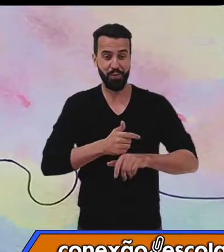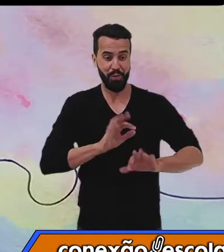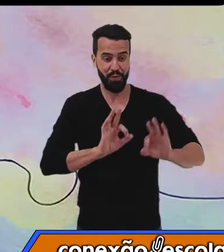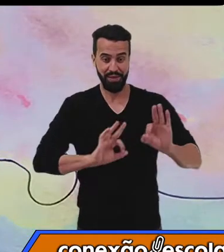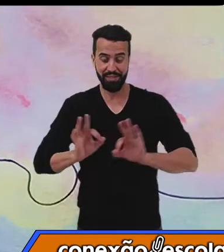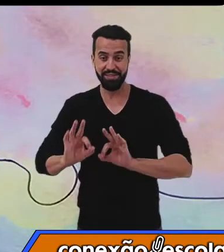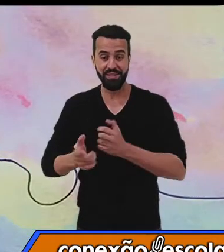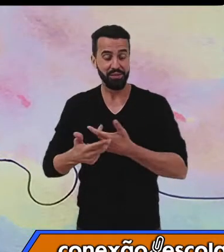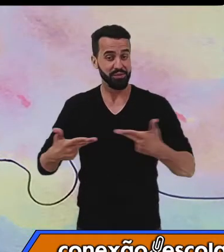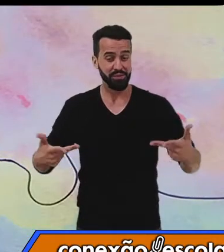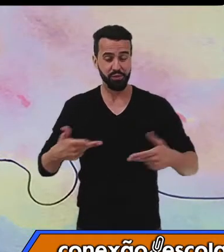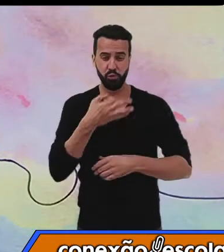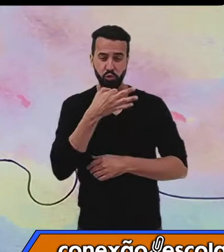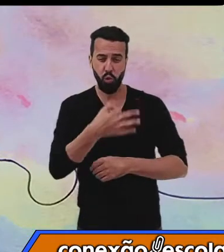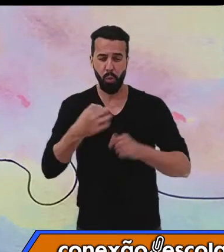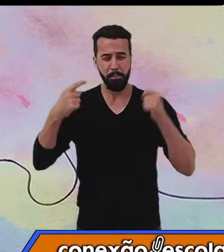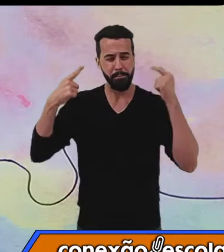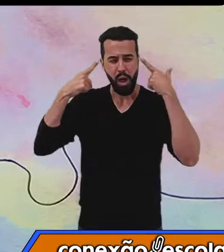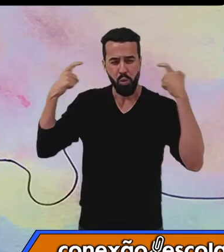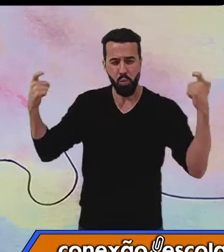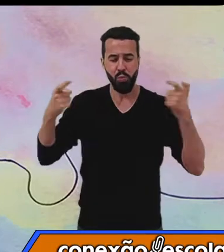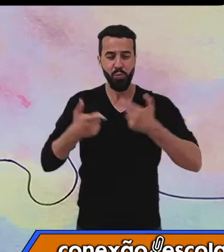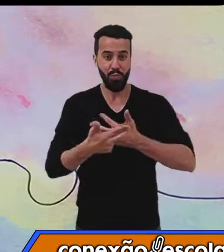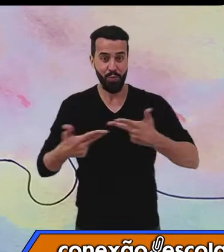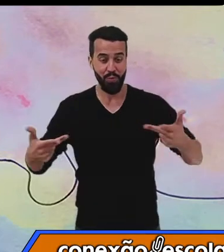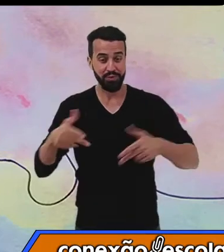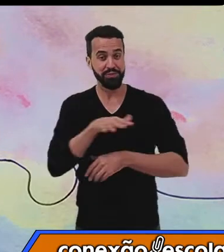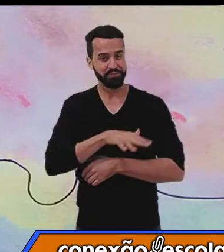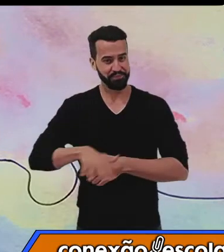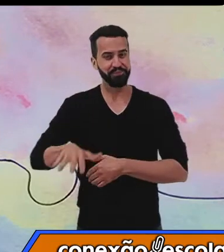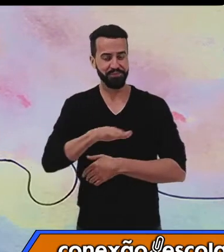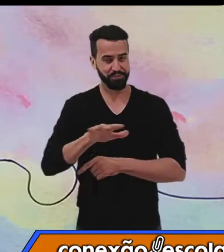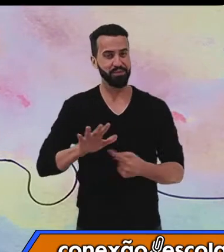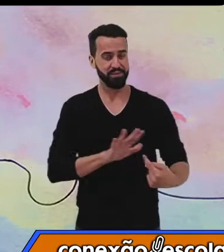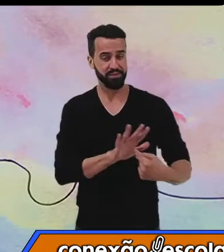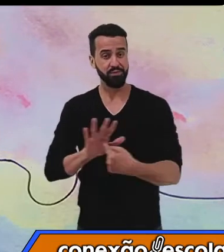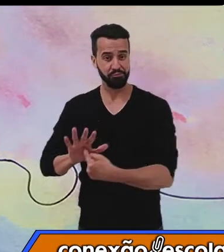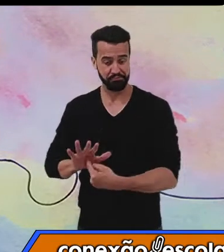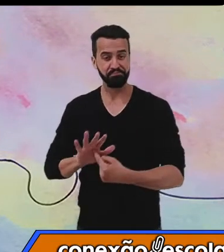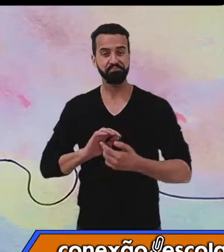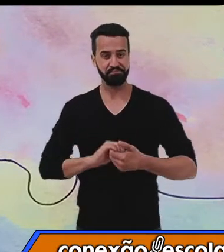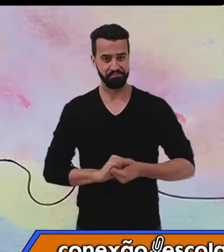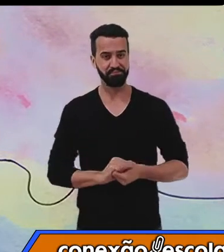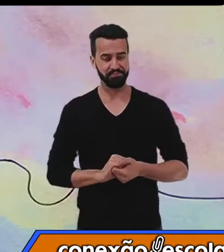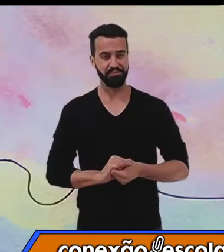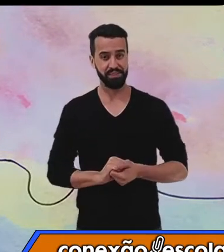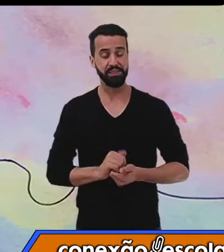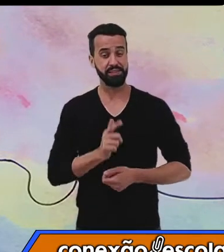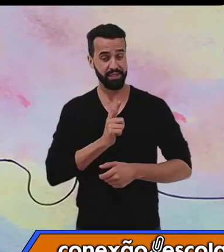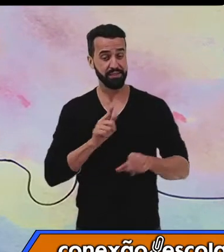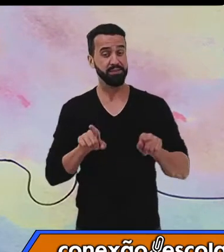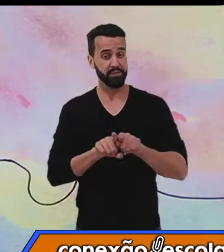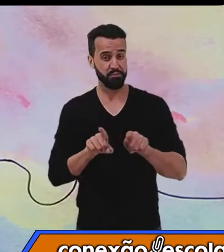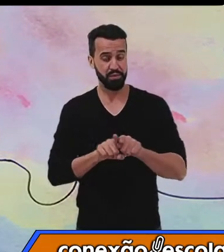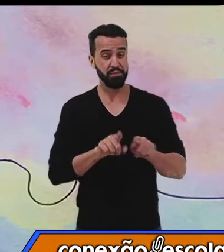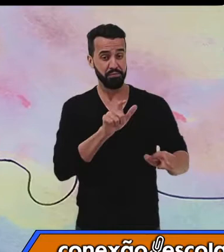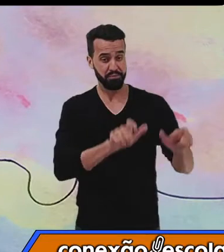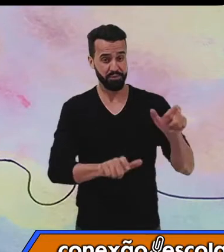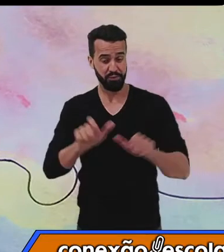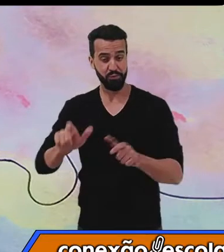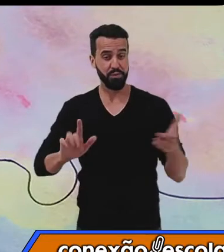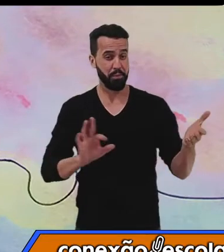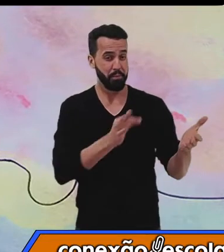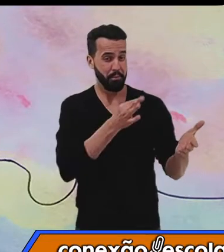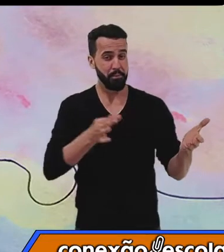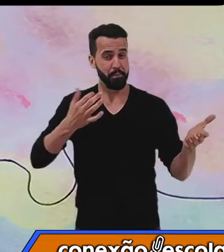faz funcionar os ruídos e os sons de um espetáculo. E para a execução, nós temos os músicos.